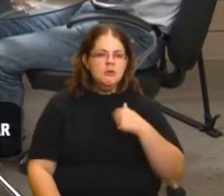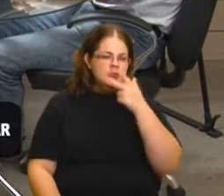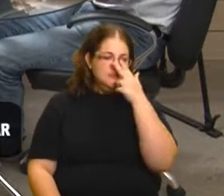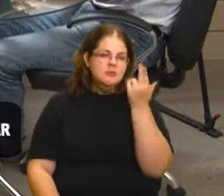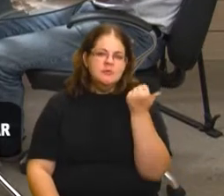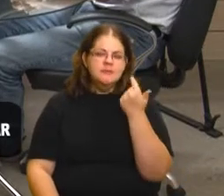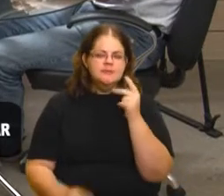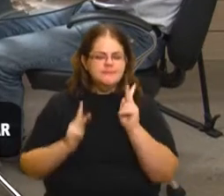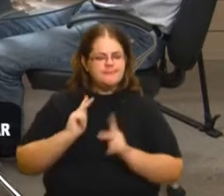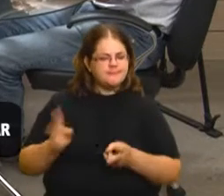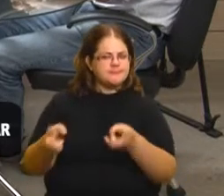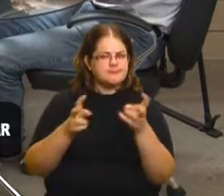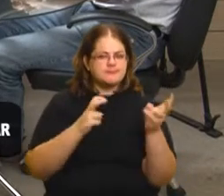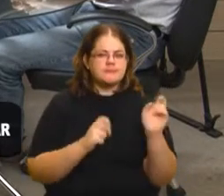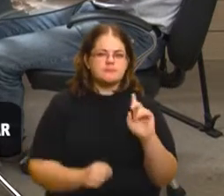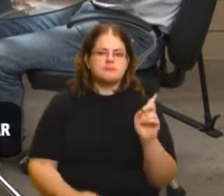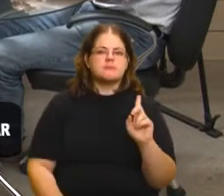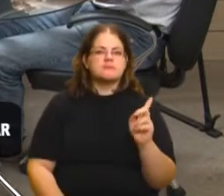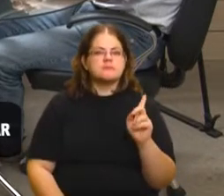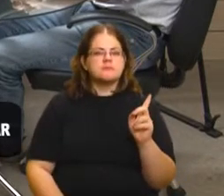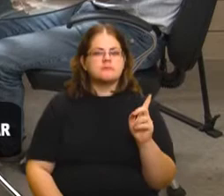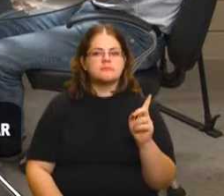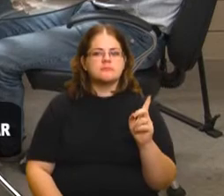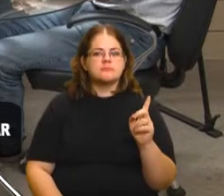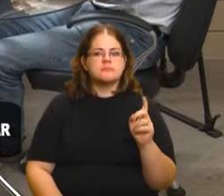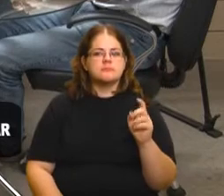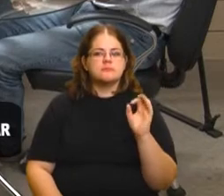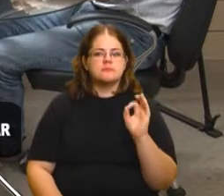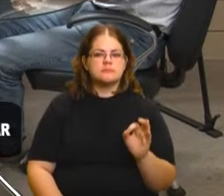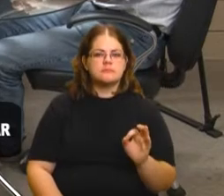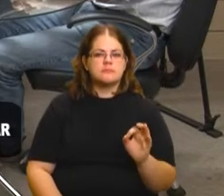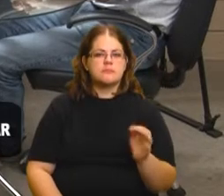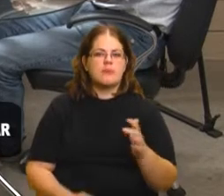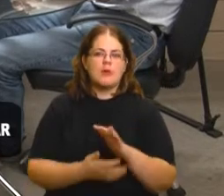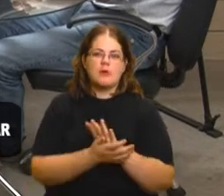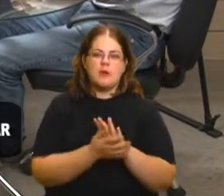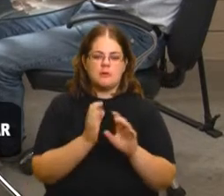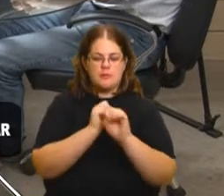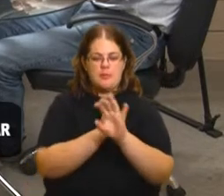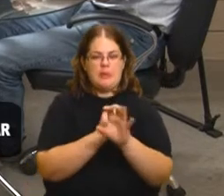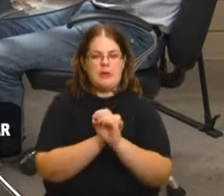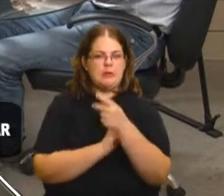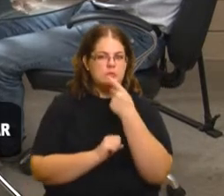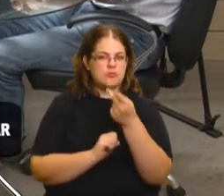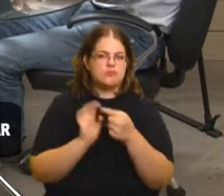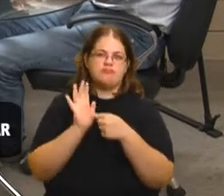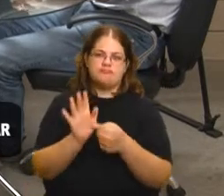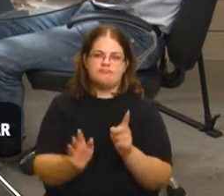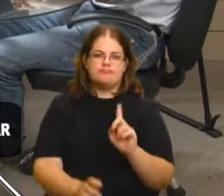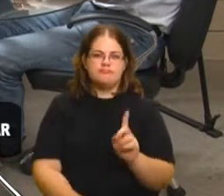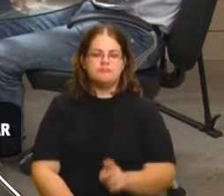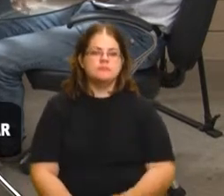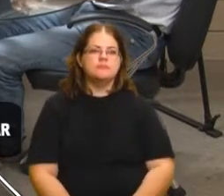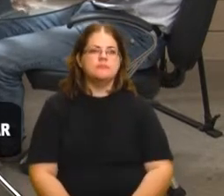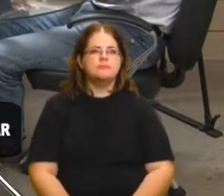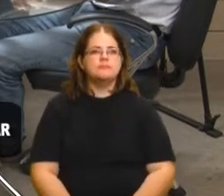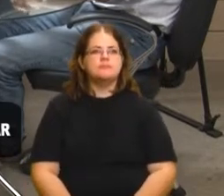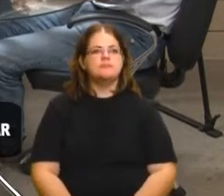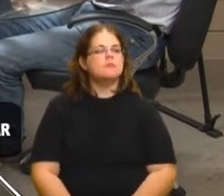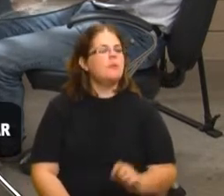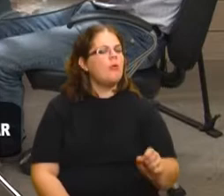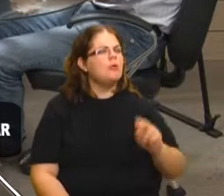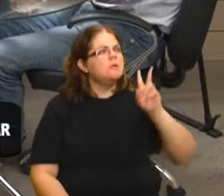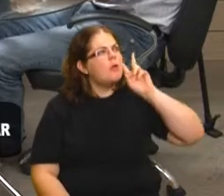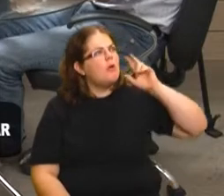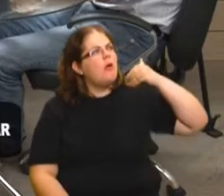aparecesse menos, né? Como a corrupção aparecia menos. A imprensa censurada não denuncia. O que a história